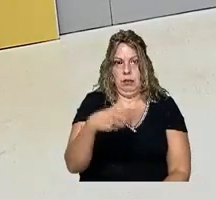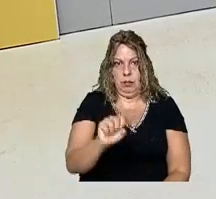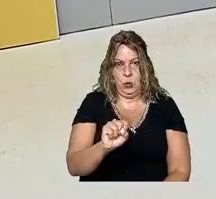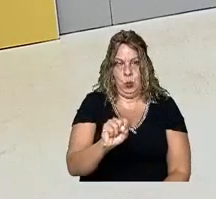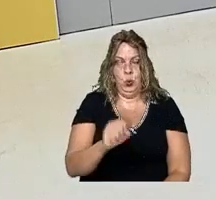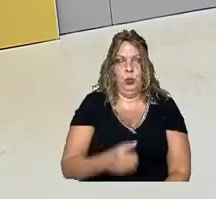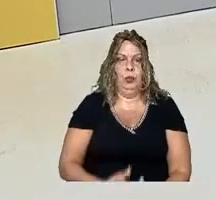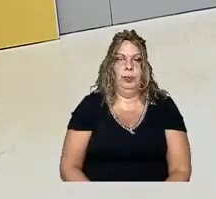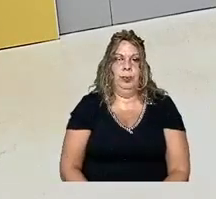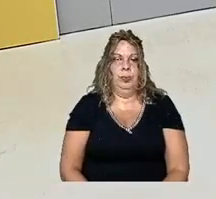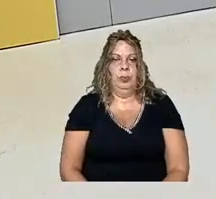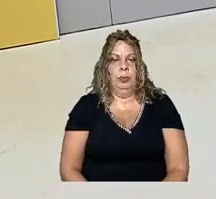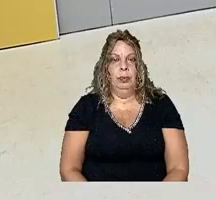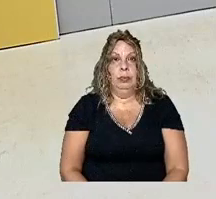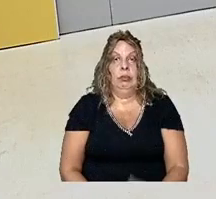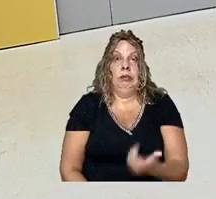decide?